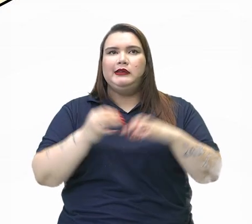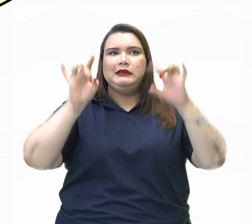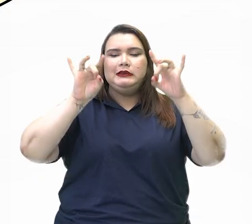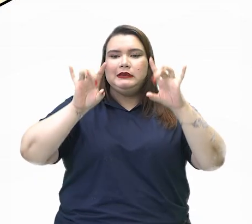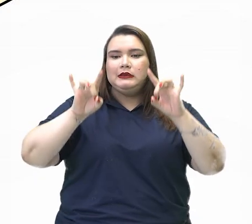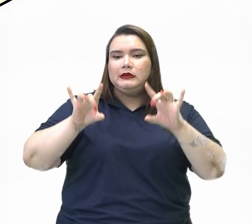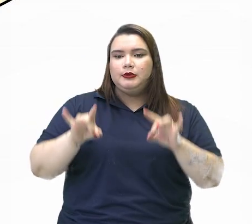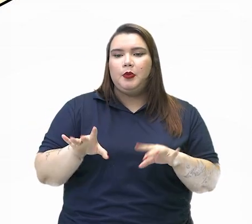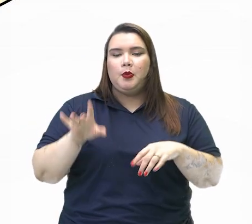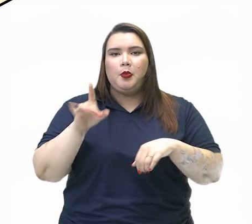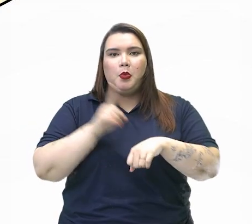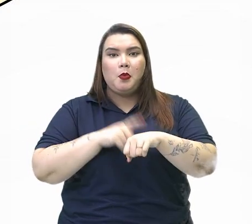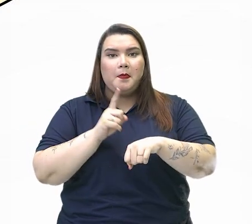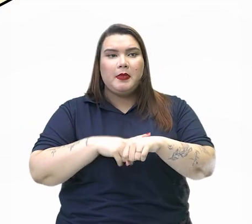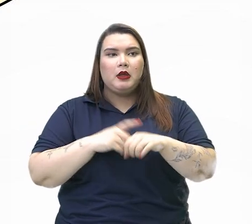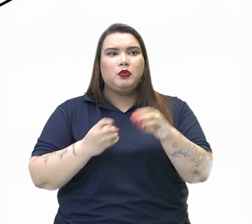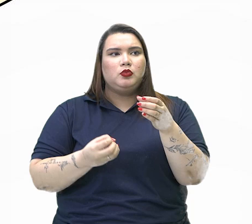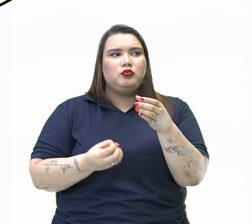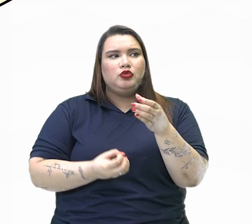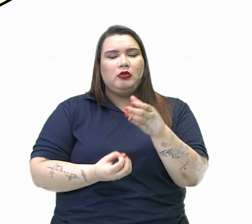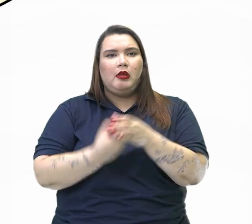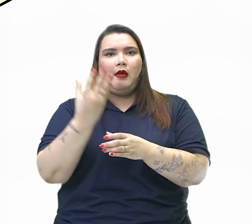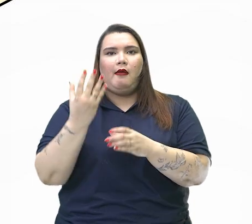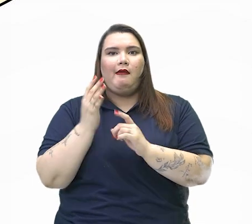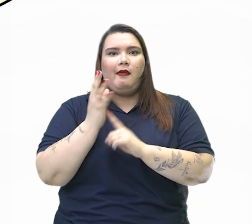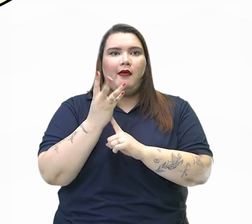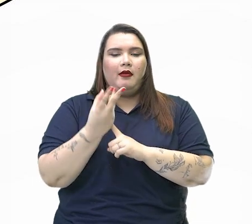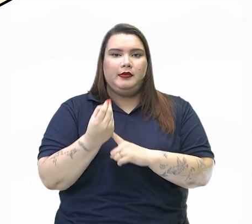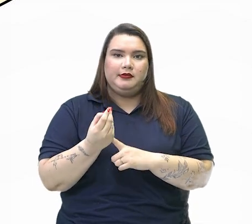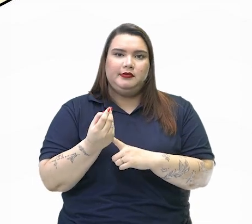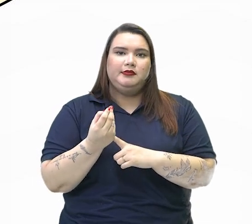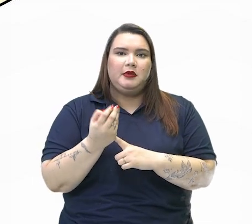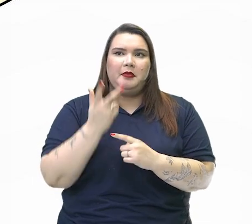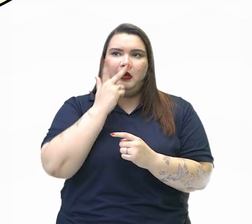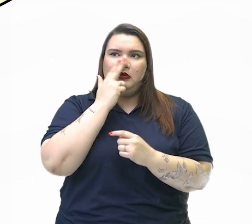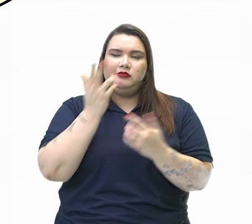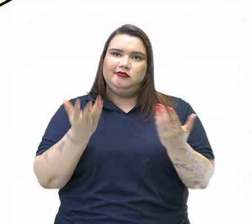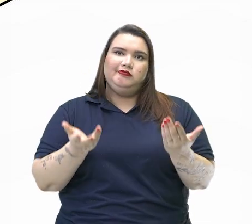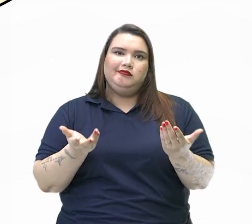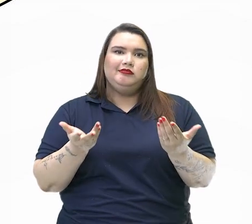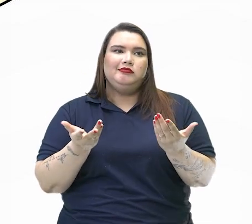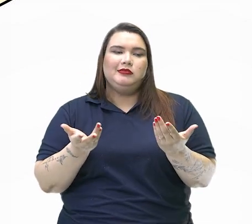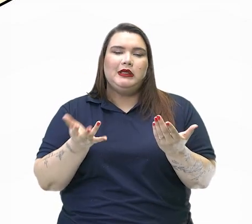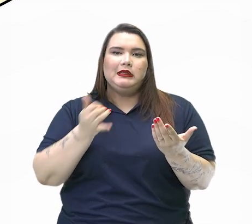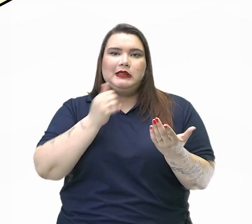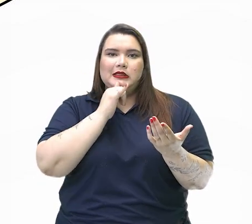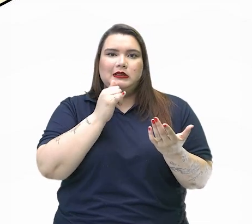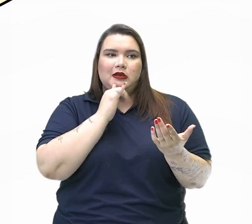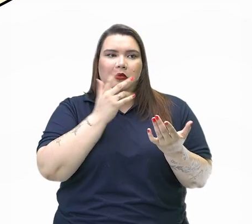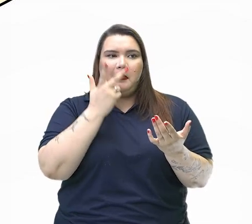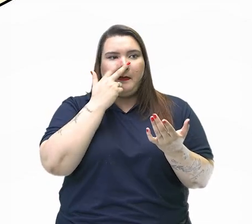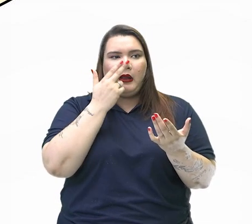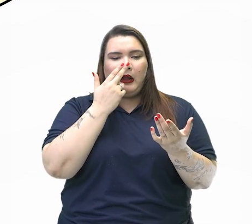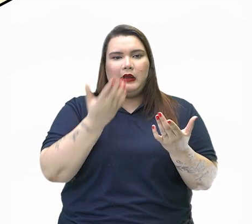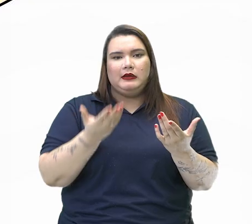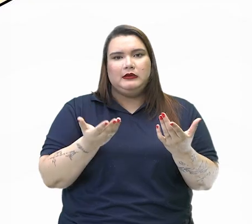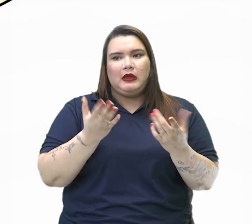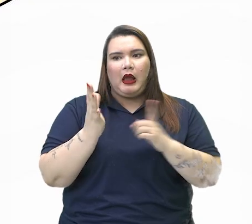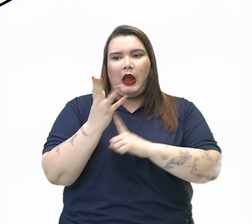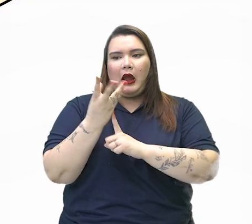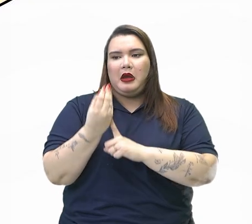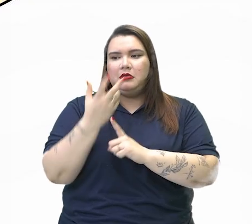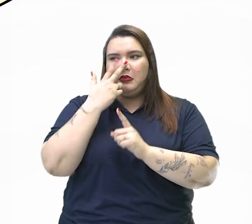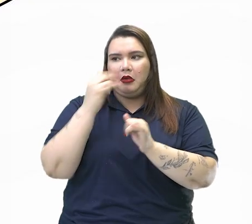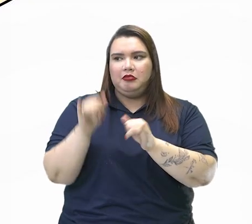aquele momento de criação da arte. Né, meio que, em outras palavras, banaliza, né, a arte. Então,